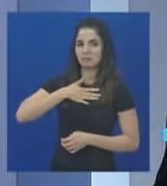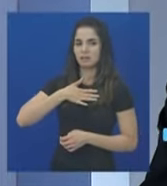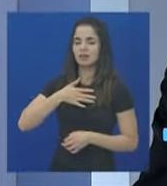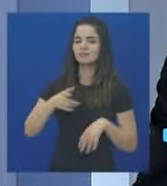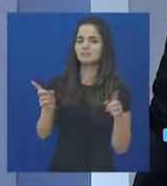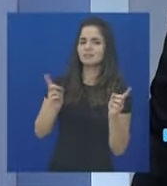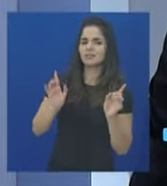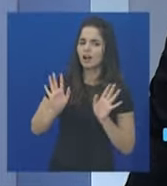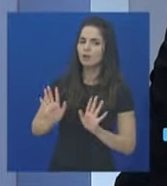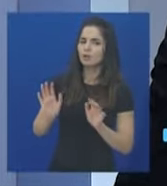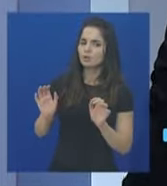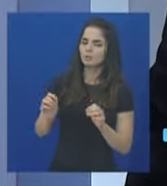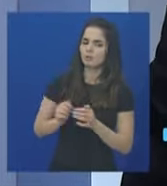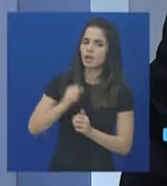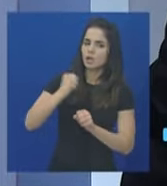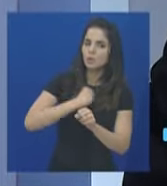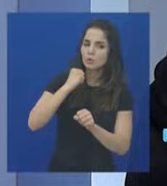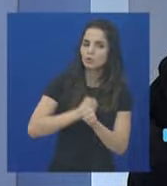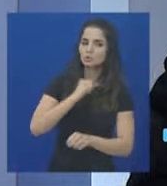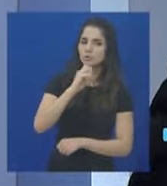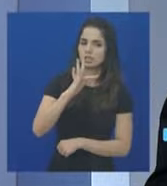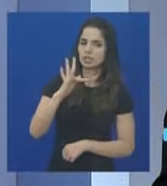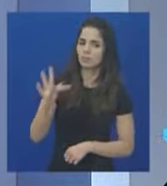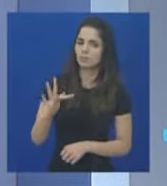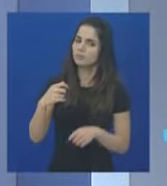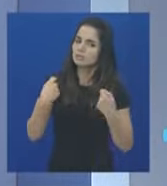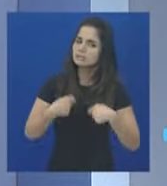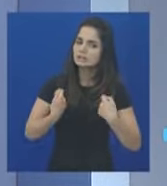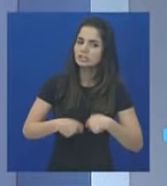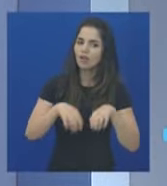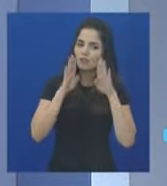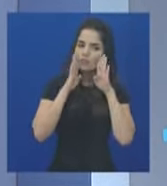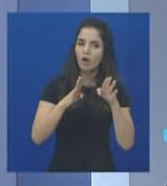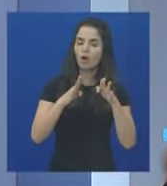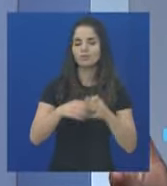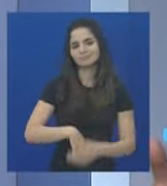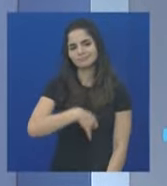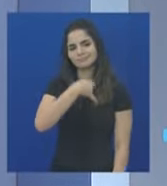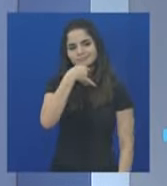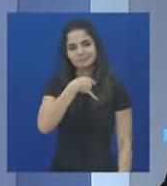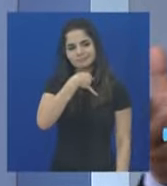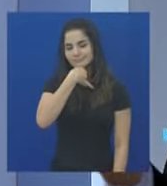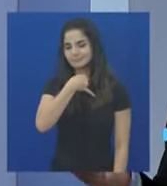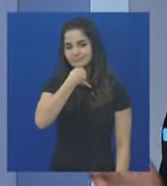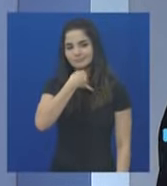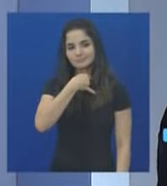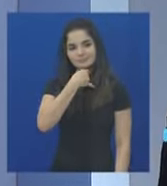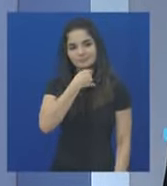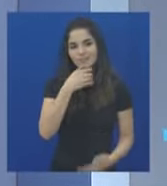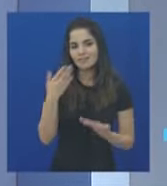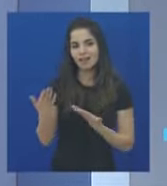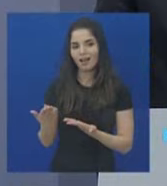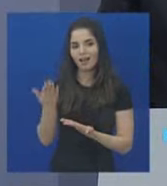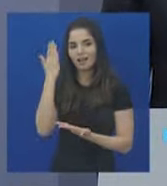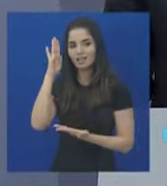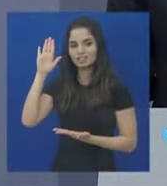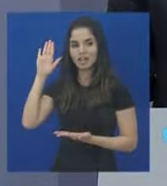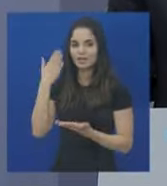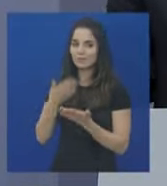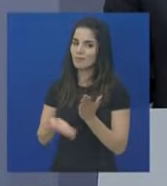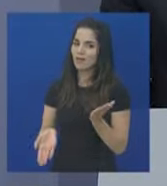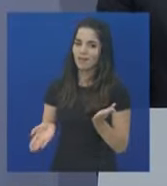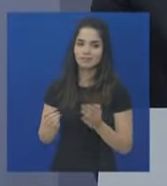possa construir um momento de reconstrução da cidade. E eu só tenho que lamentar essa atitude desse candidato derrotado. Seu tempo,